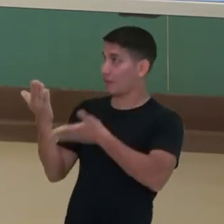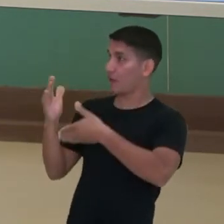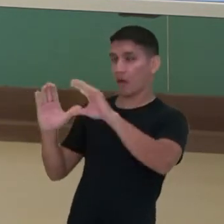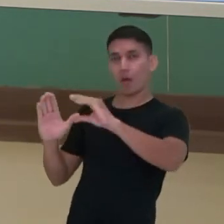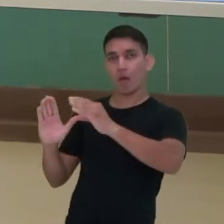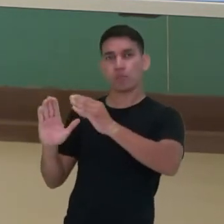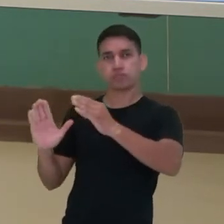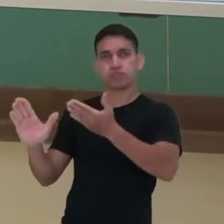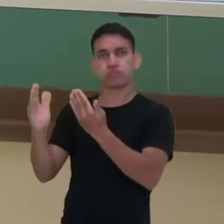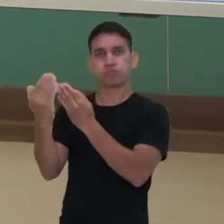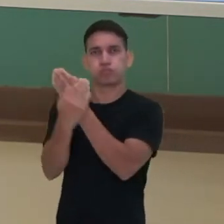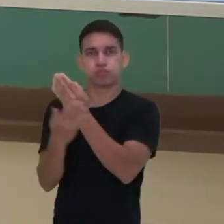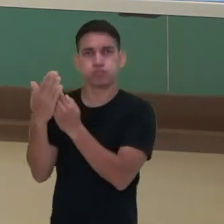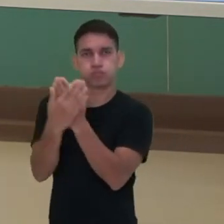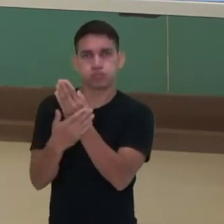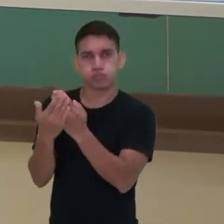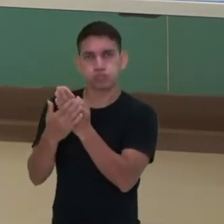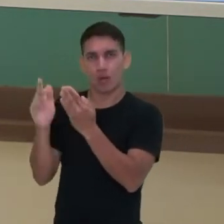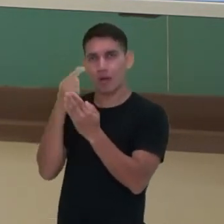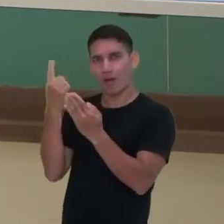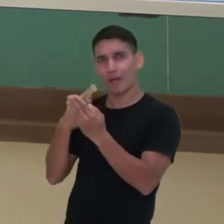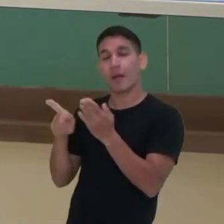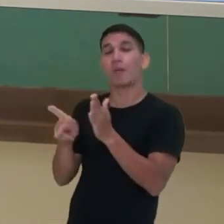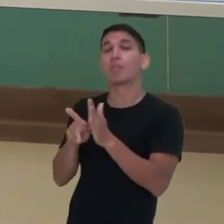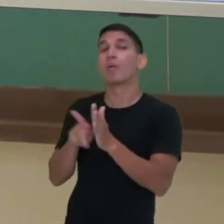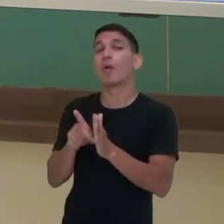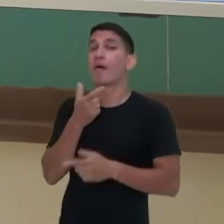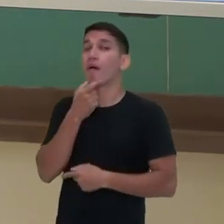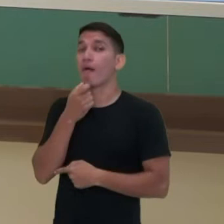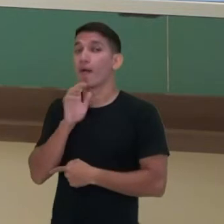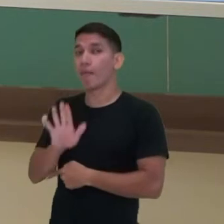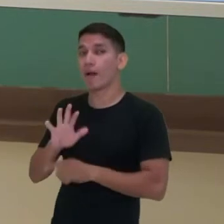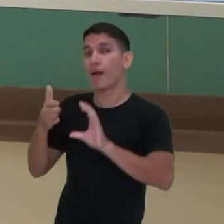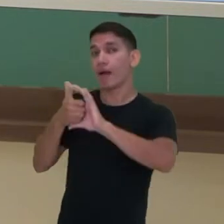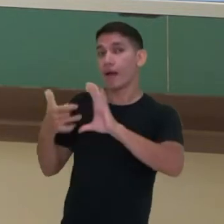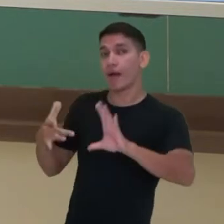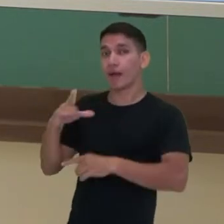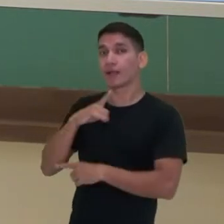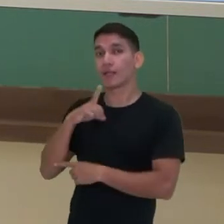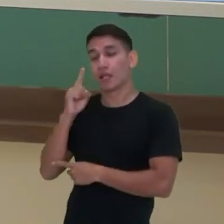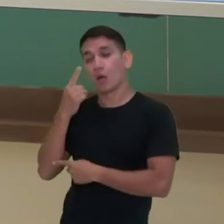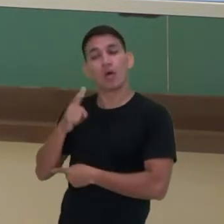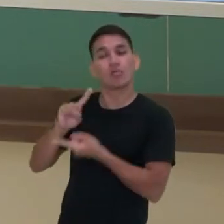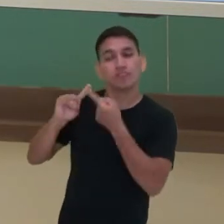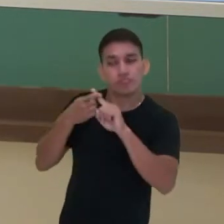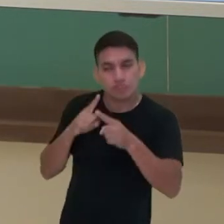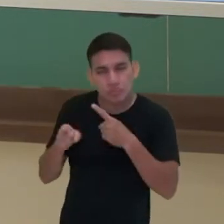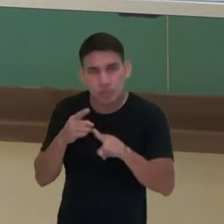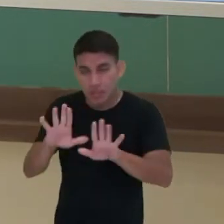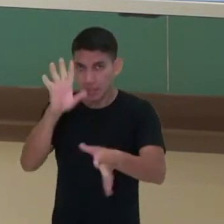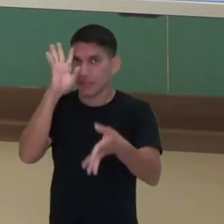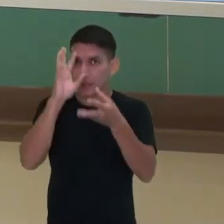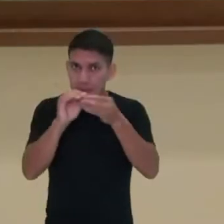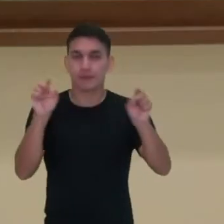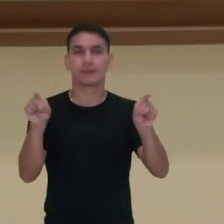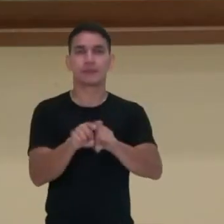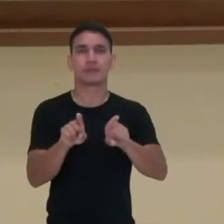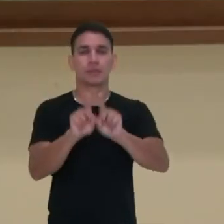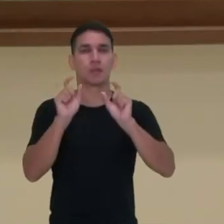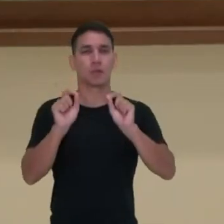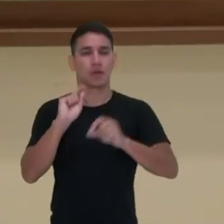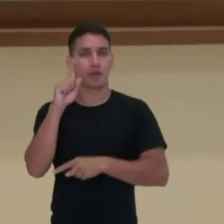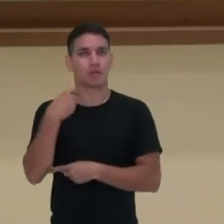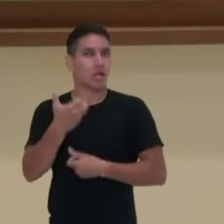assim, pintado, né? É um indivíduo do sexo masculino portador da característica em estudo. E vamos entender o seguinte: não